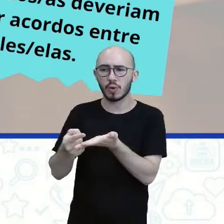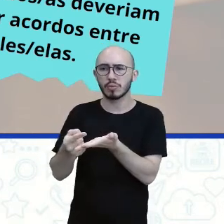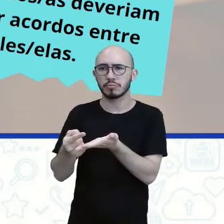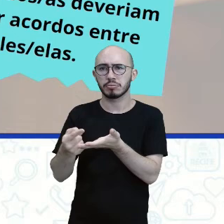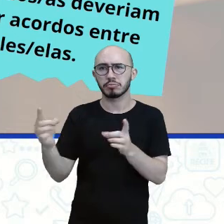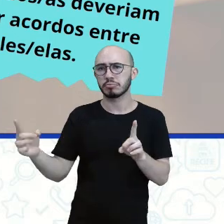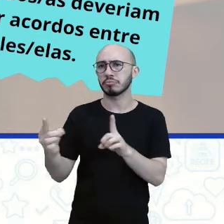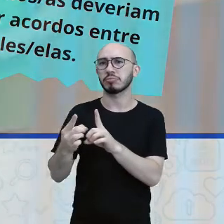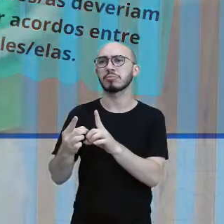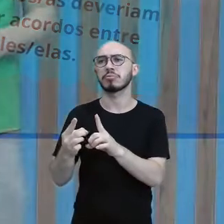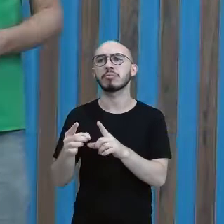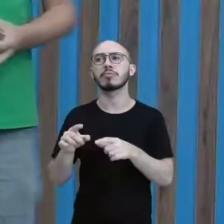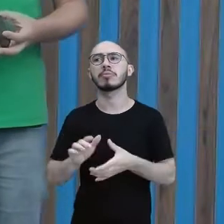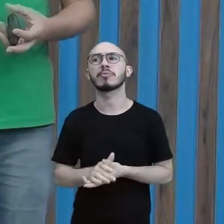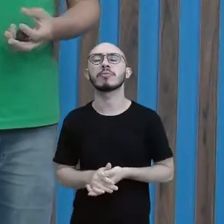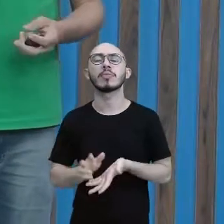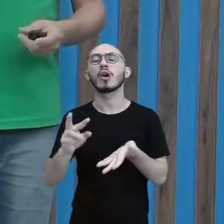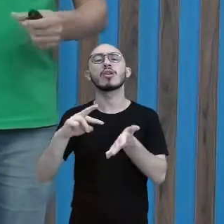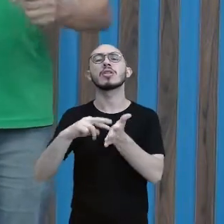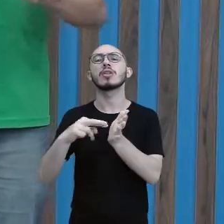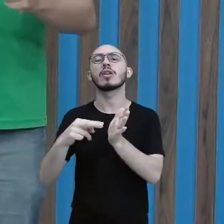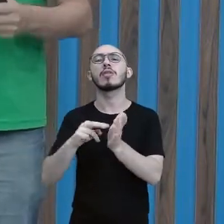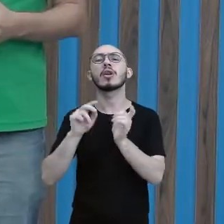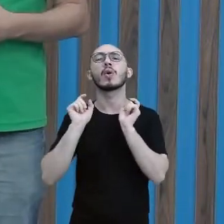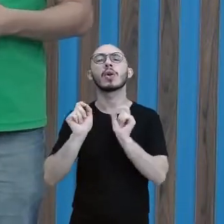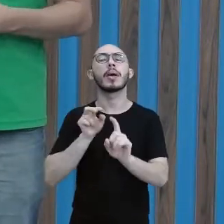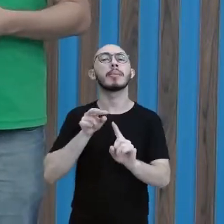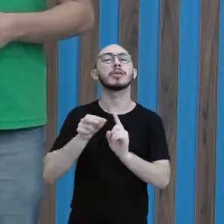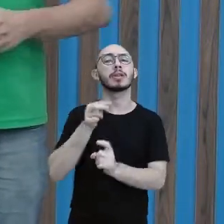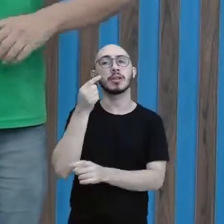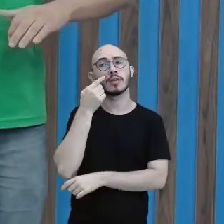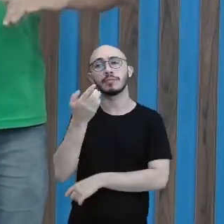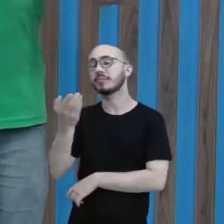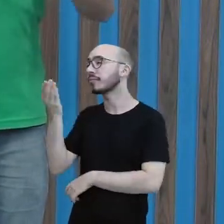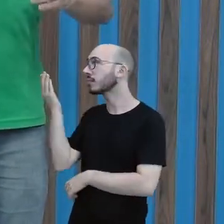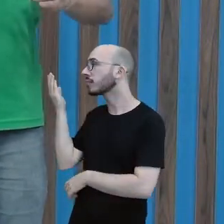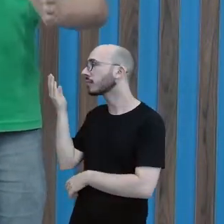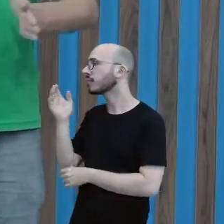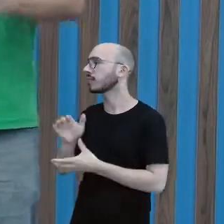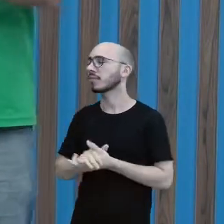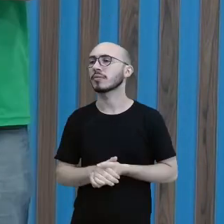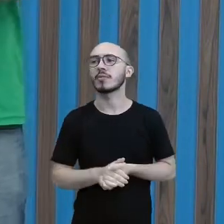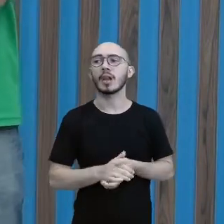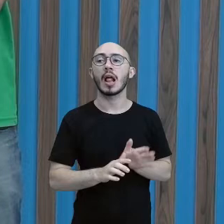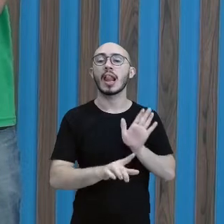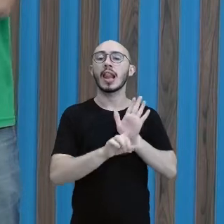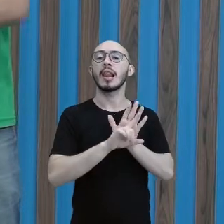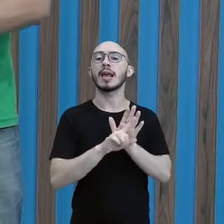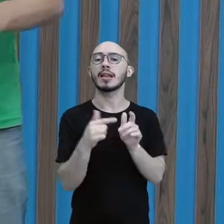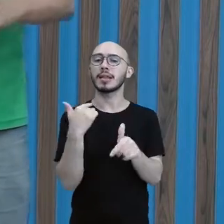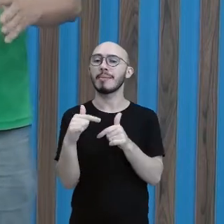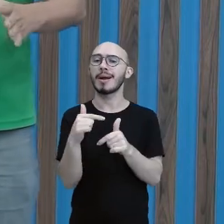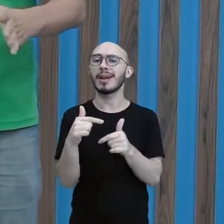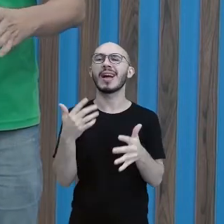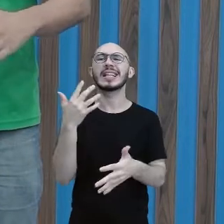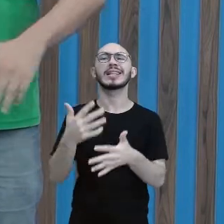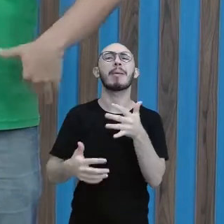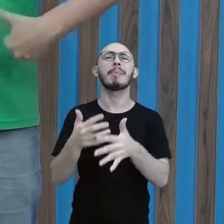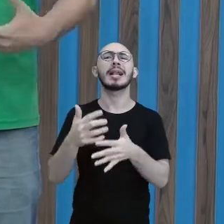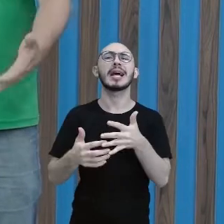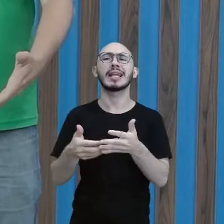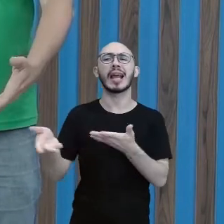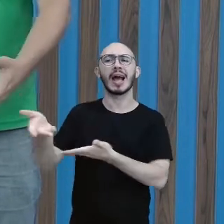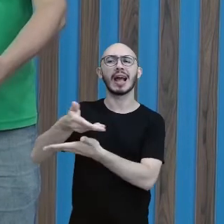outros termos, é o seguinte, né, dentro dessa perspectiva, as leis trabalhistas atrapalhariam, né, as relações de trabalho